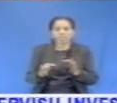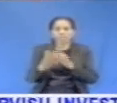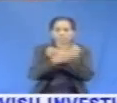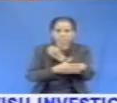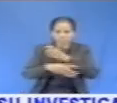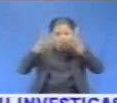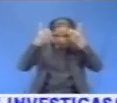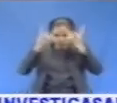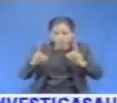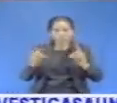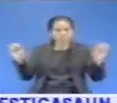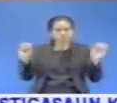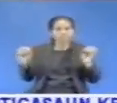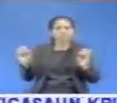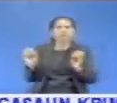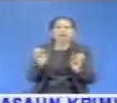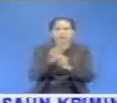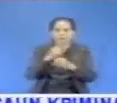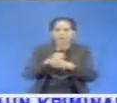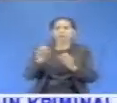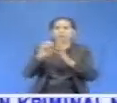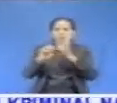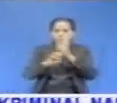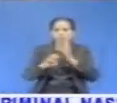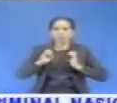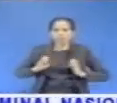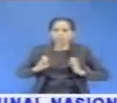la prolonga estado de emergência. Mariano da Costa, ba RTT Ali.